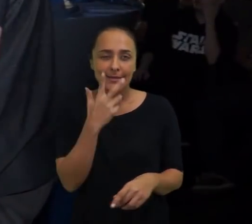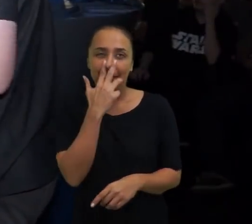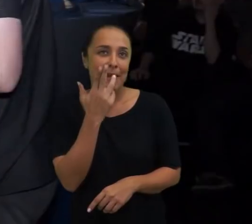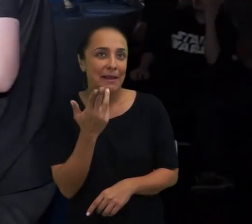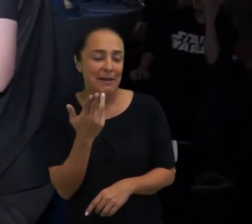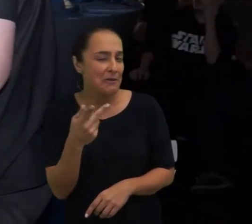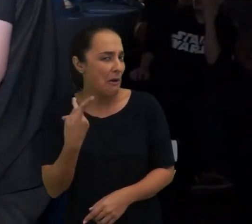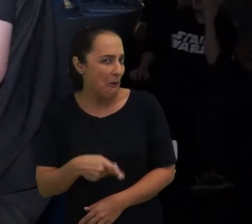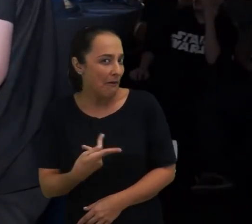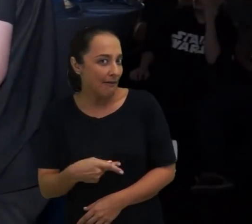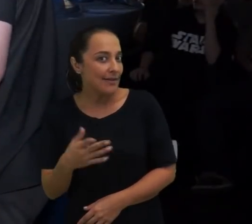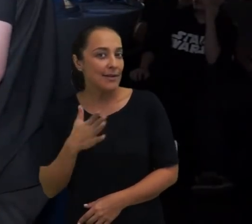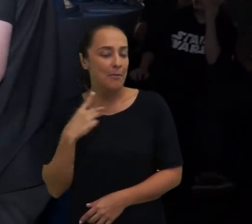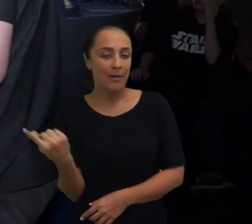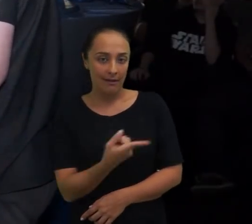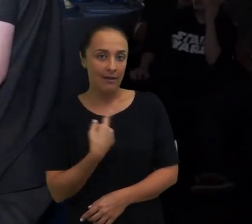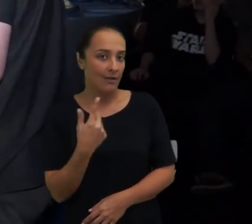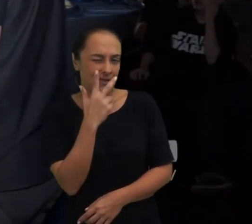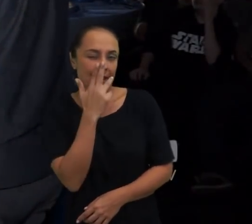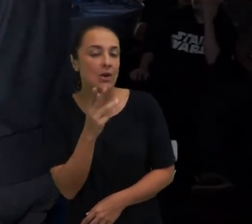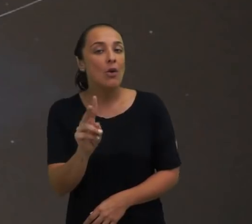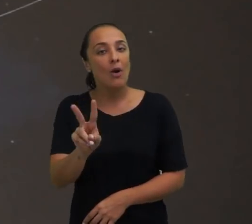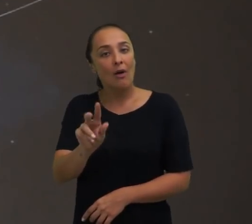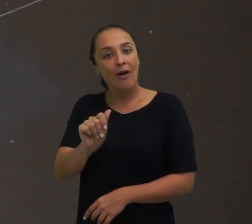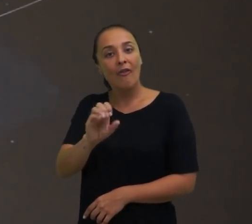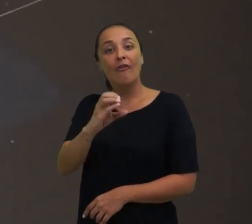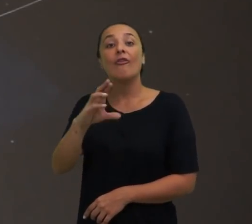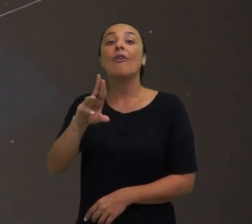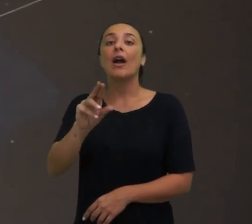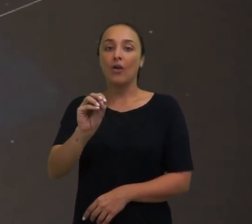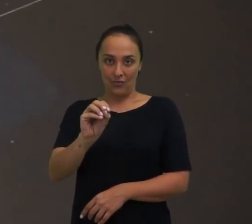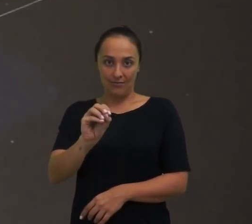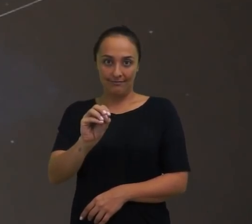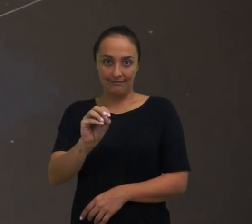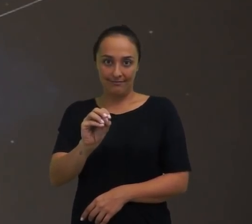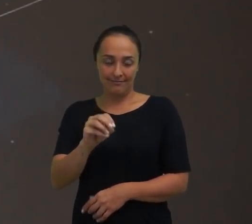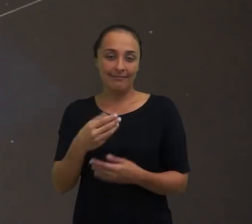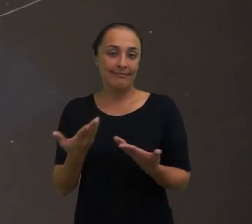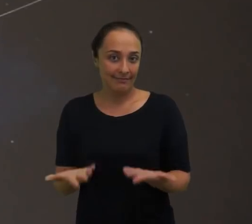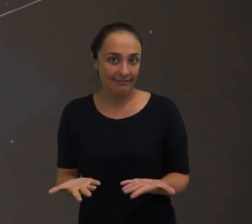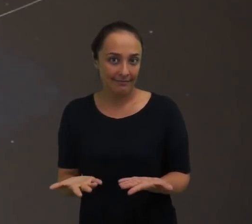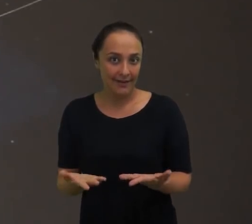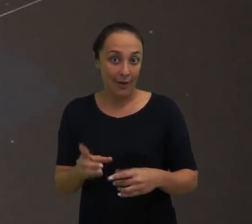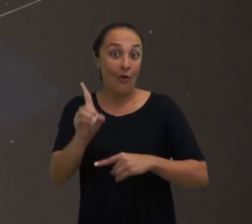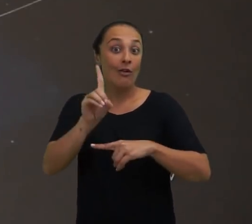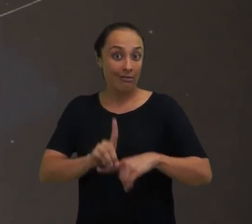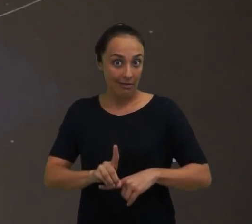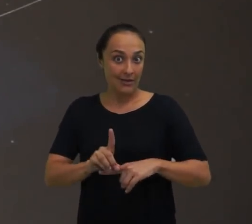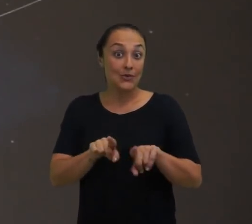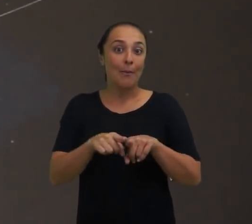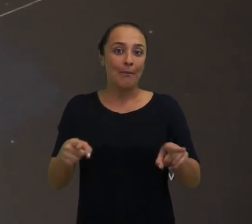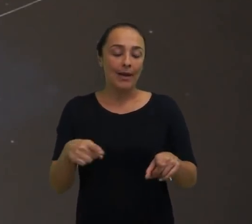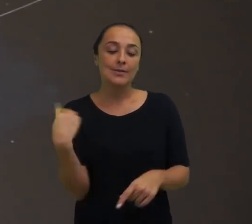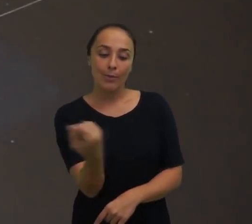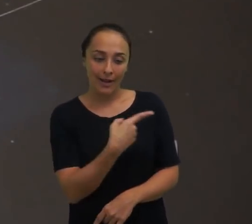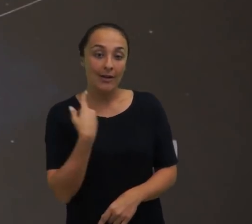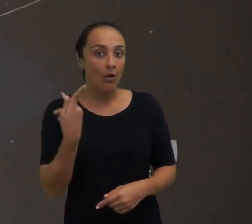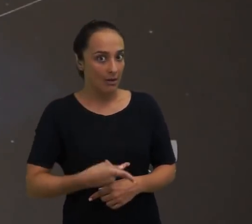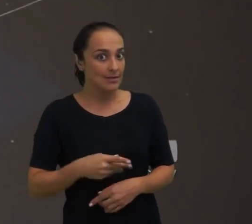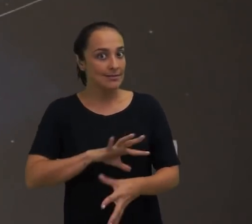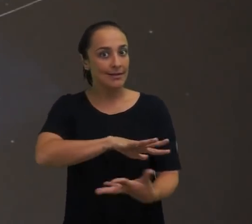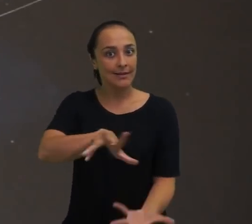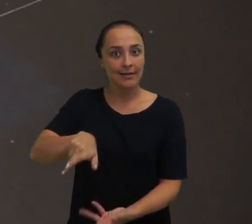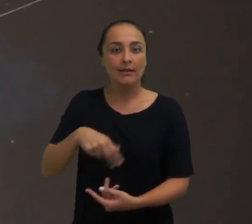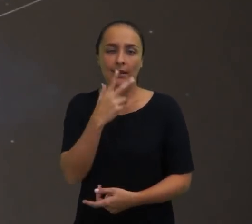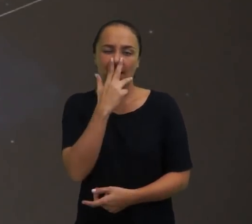o material que está ali no entorno. Tá? E o que esse empurram significa? Tá?